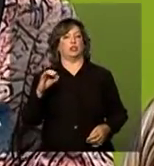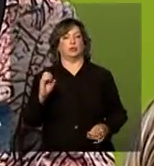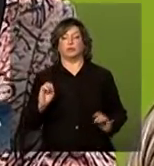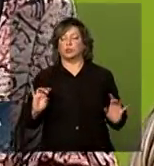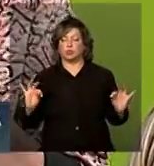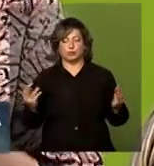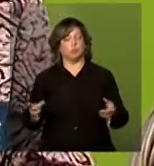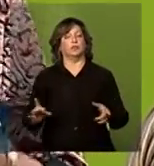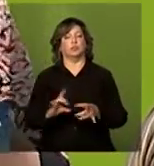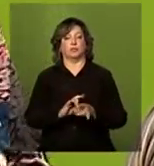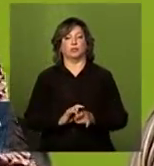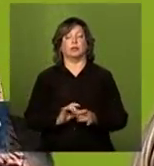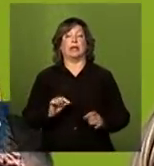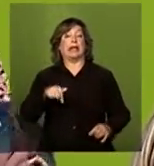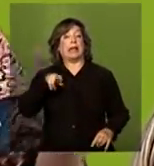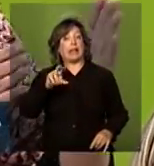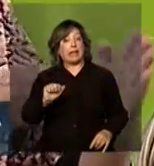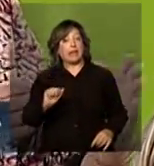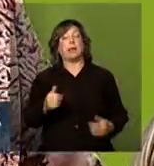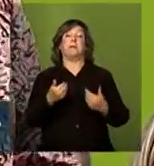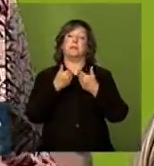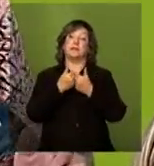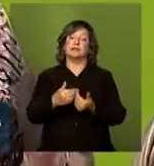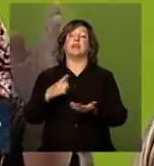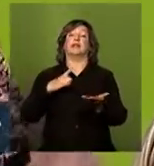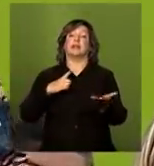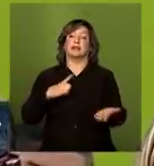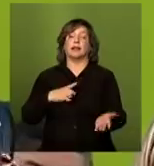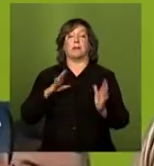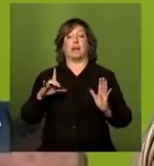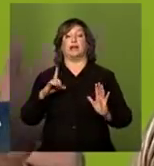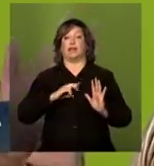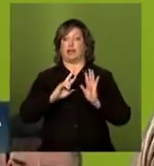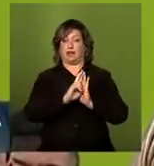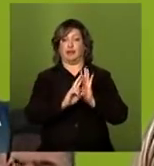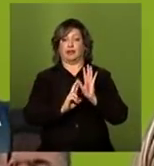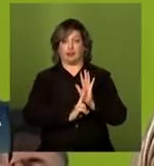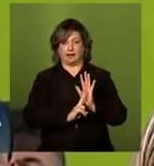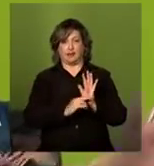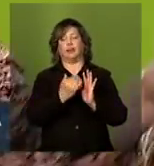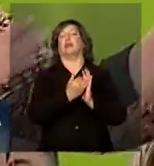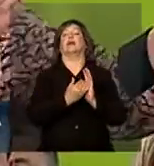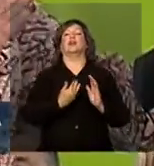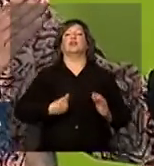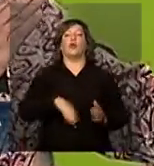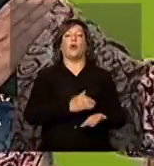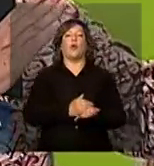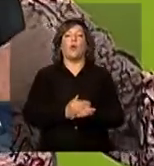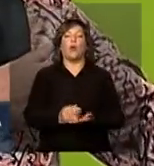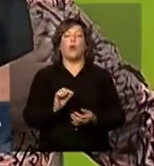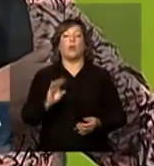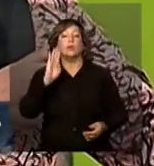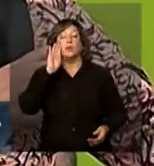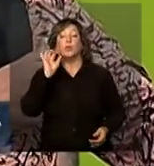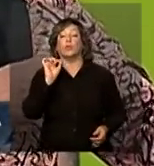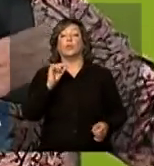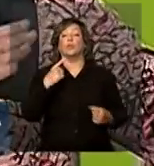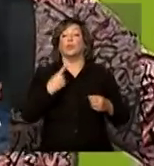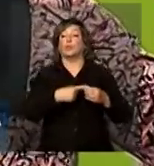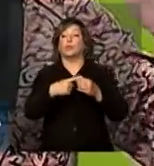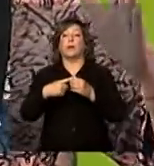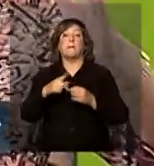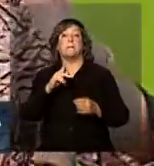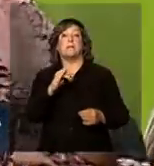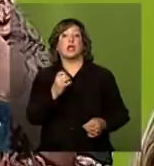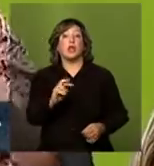pediu quem pediu teve agora tem critério nós começamos pela situação pior e